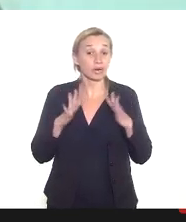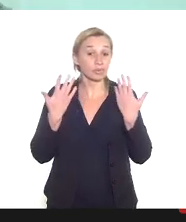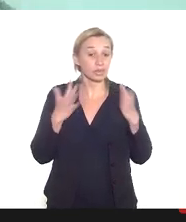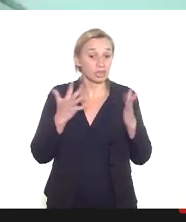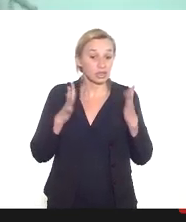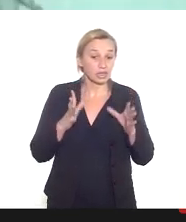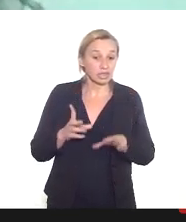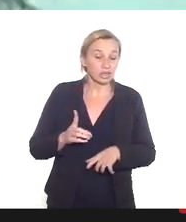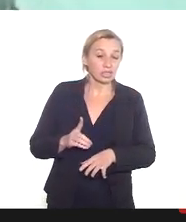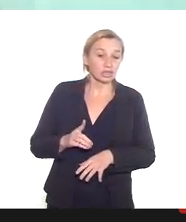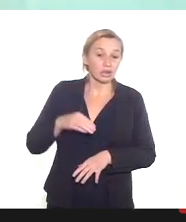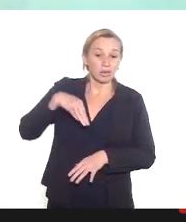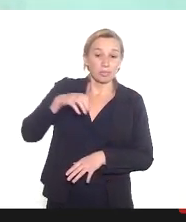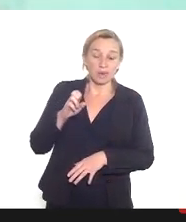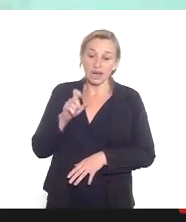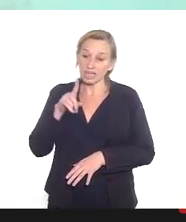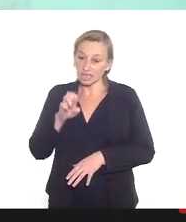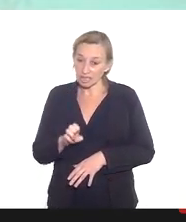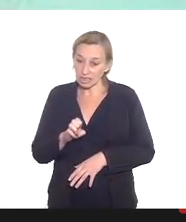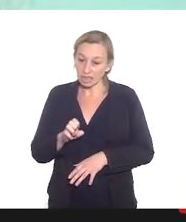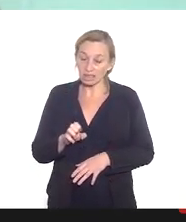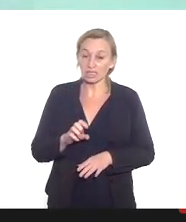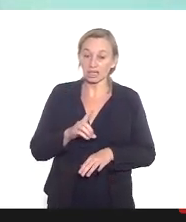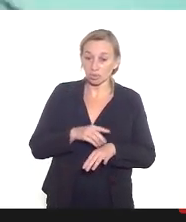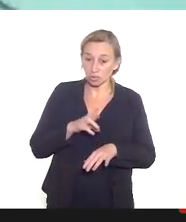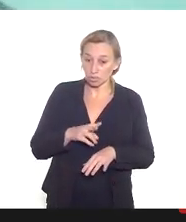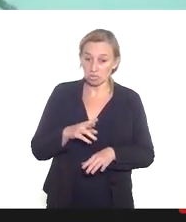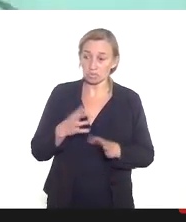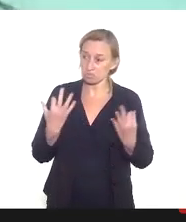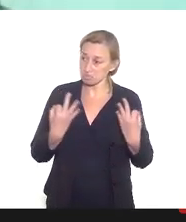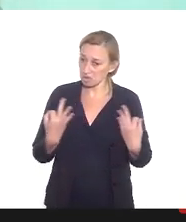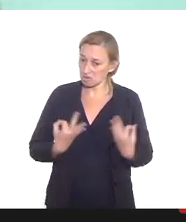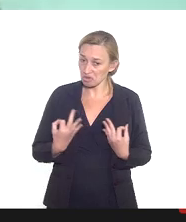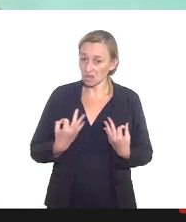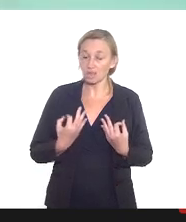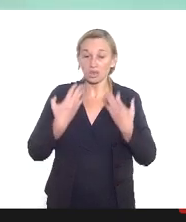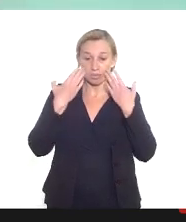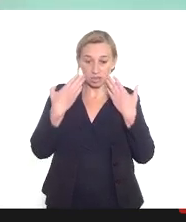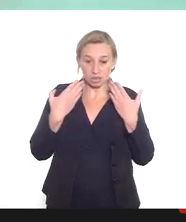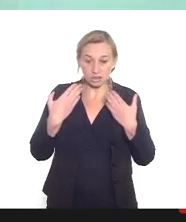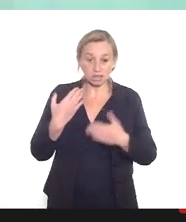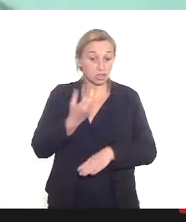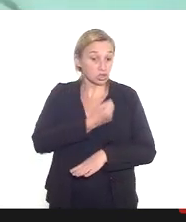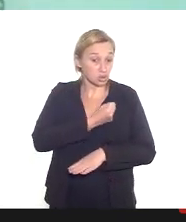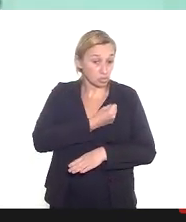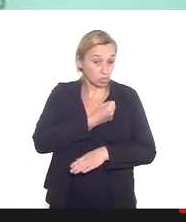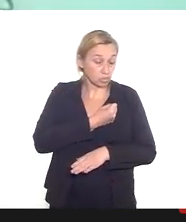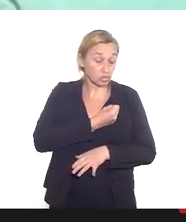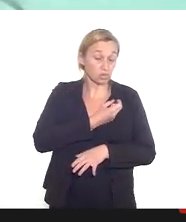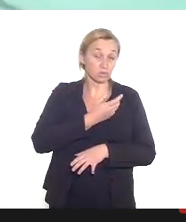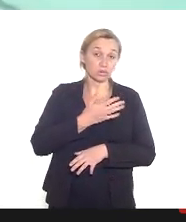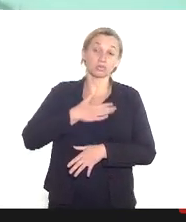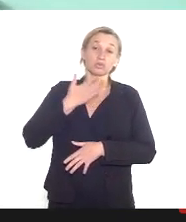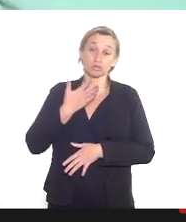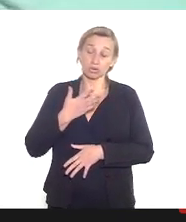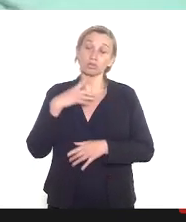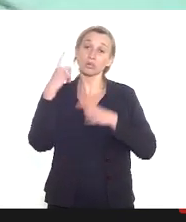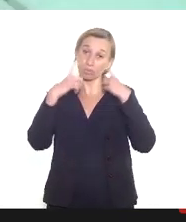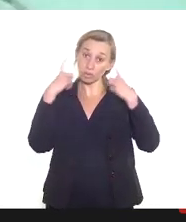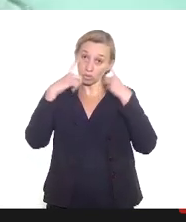A Doutora melania pela excelente apresentação desses dados que são tão alarmantes se